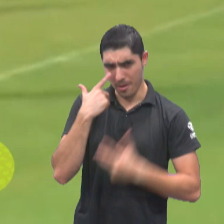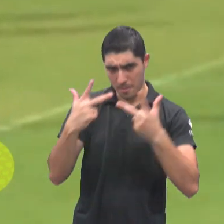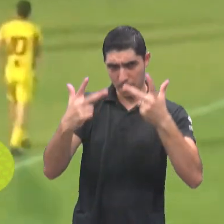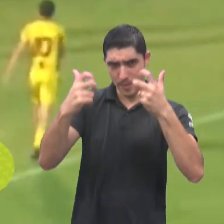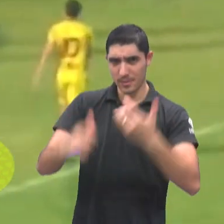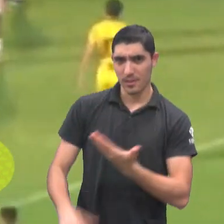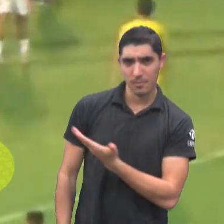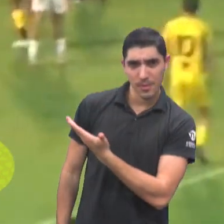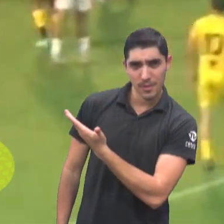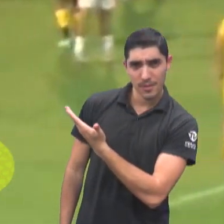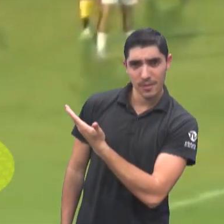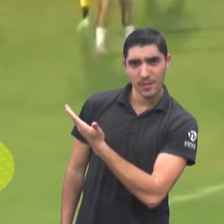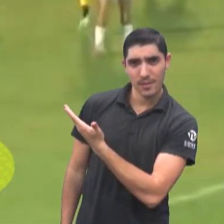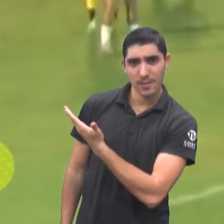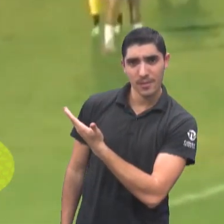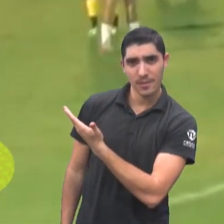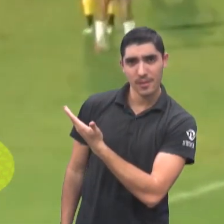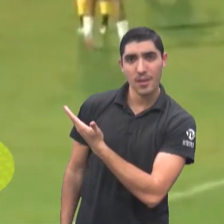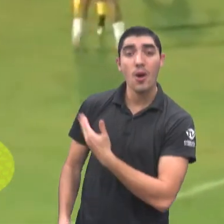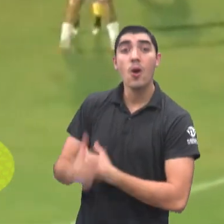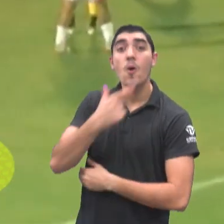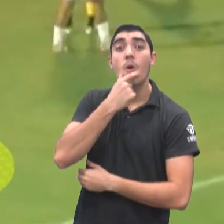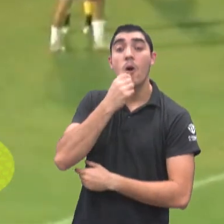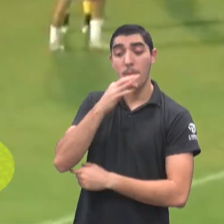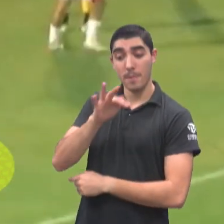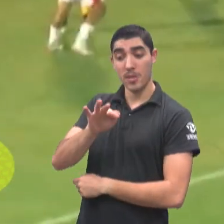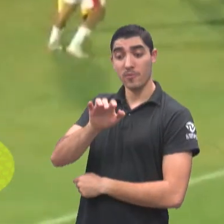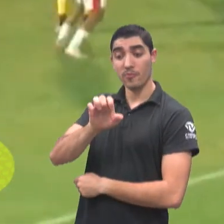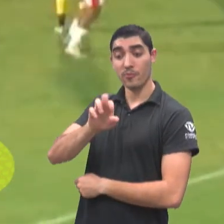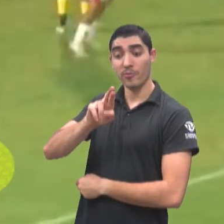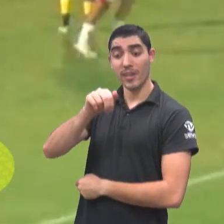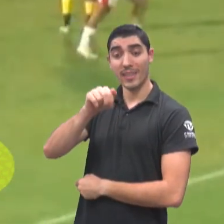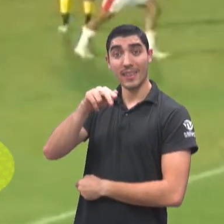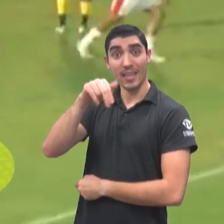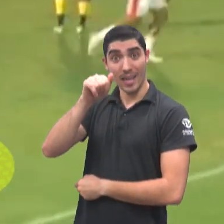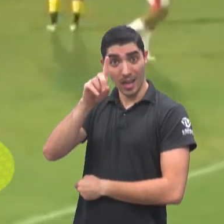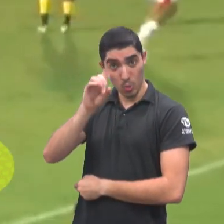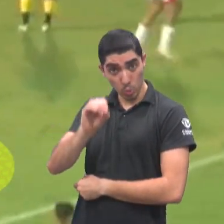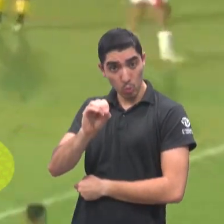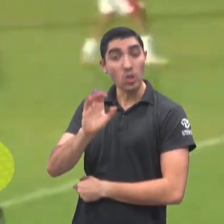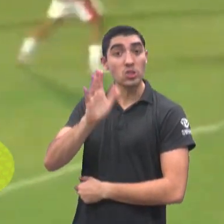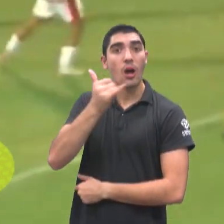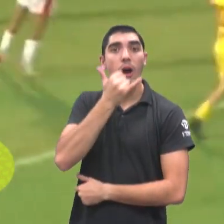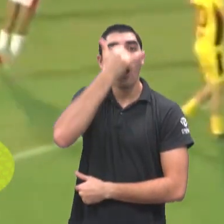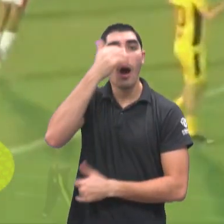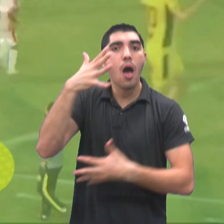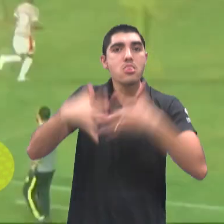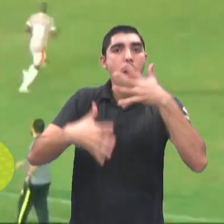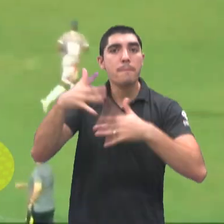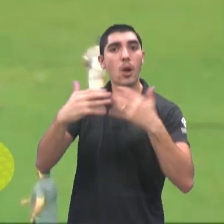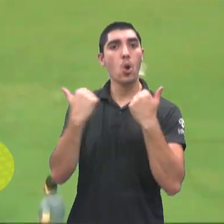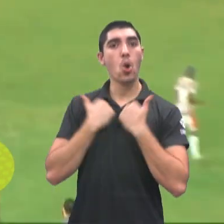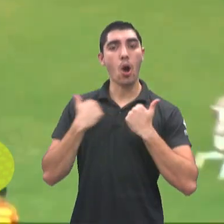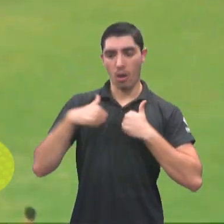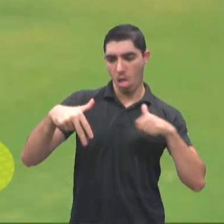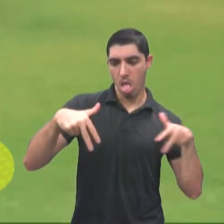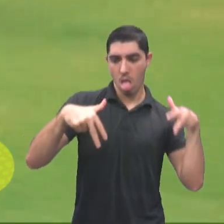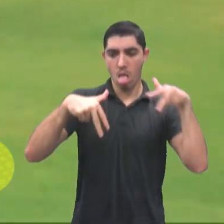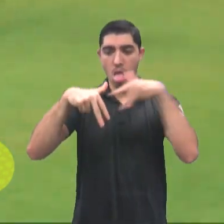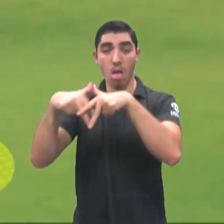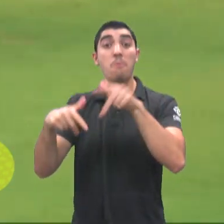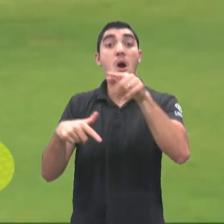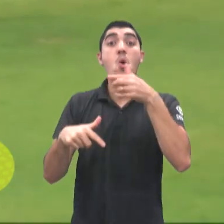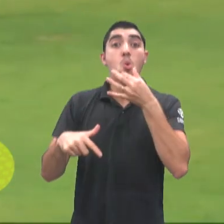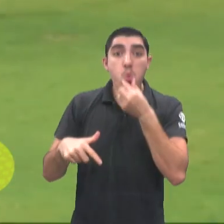zagueiro Fernando Dias chegou com o joelho na altura da cintura do goleiro Luan, deslocando o goleiro para dentro do gol. Falta não marcada